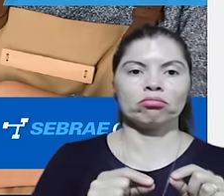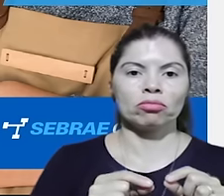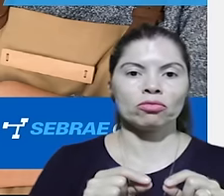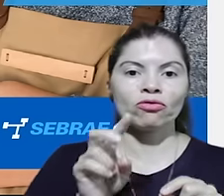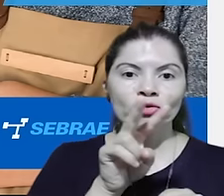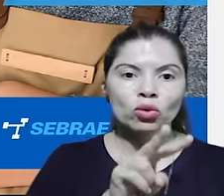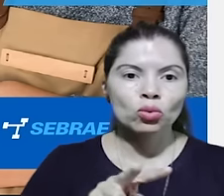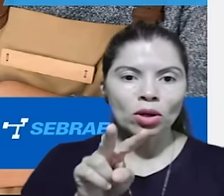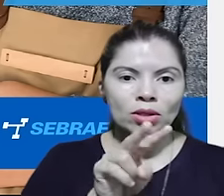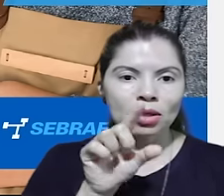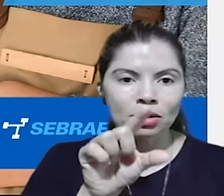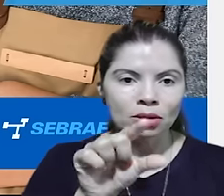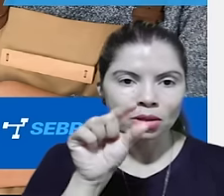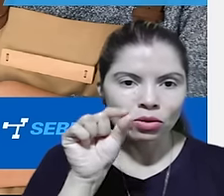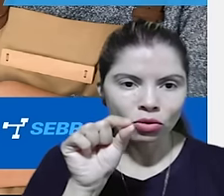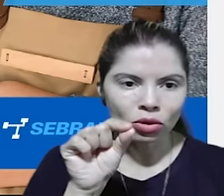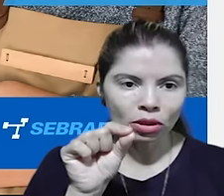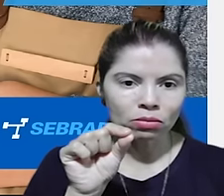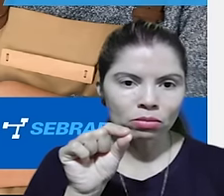e